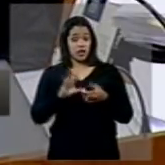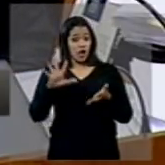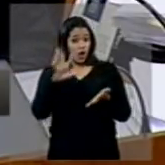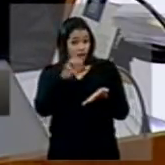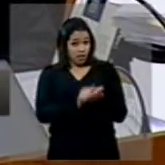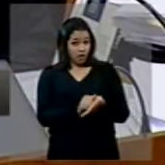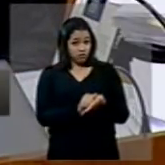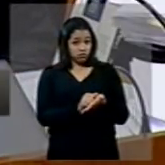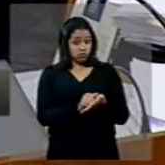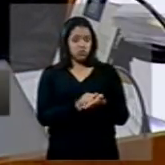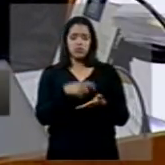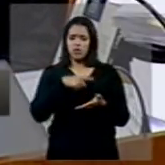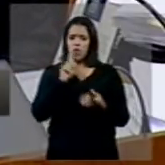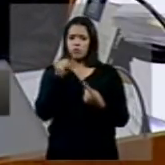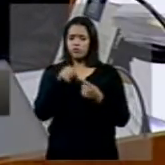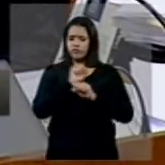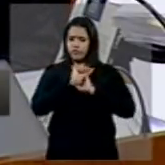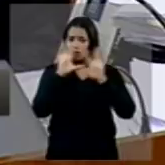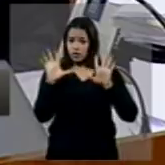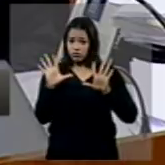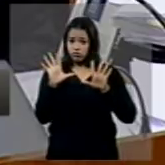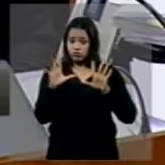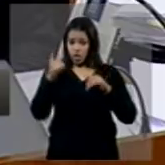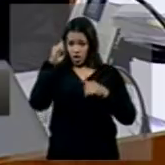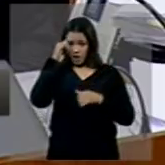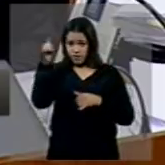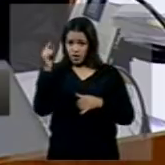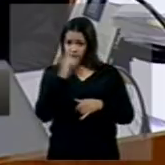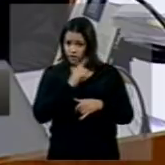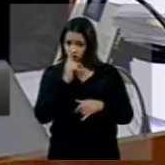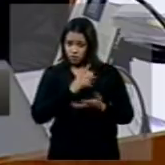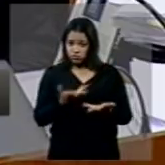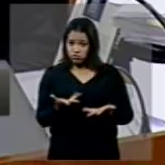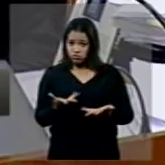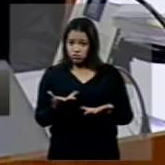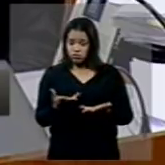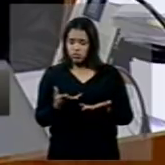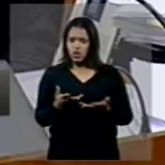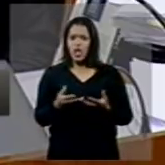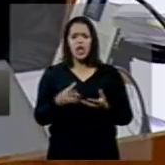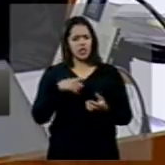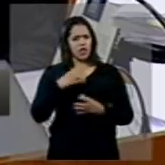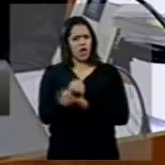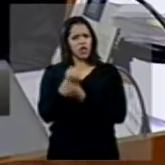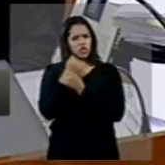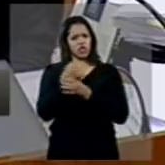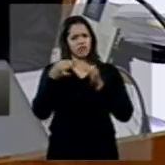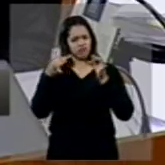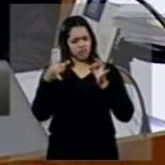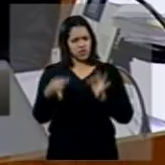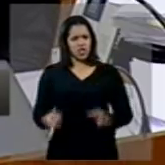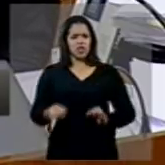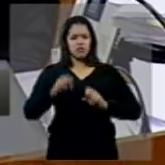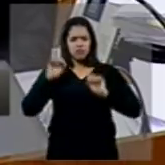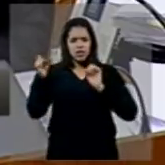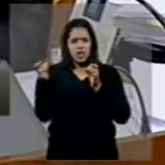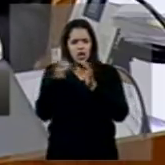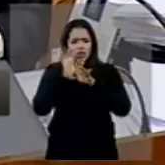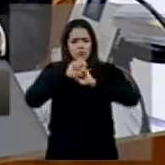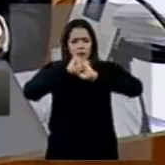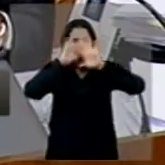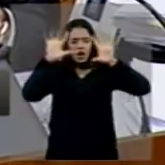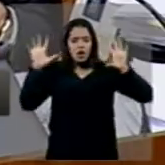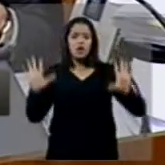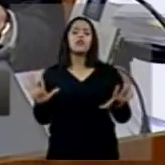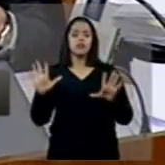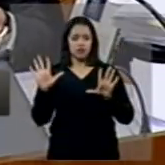tem uma finalidade muito clara: evitar fraudes, garantir lisura, transparência ao pleito eleitoral,